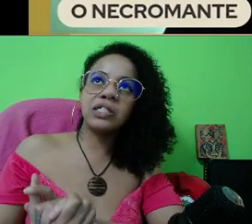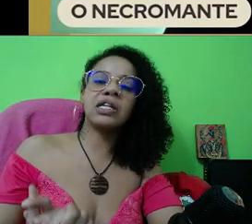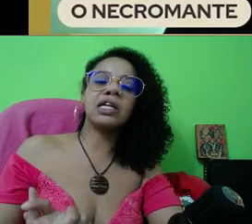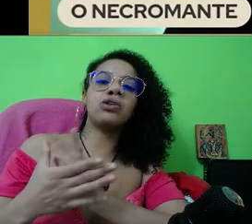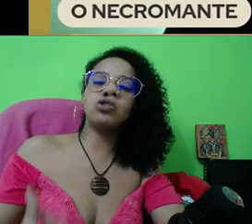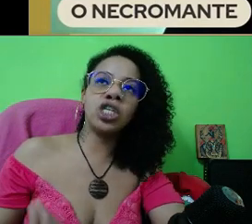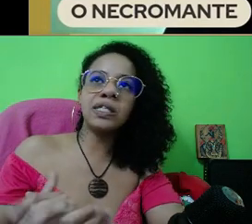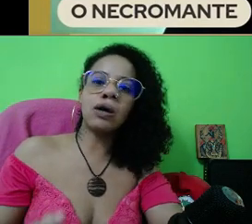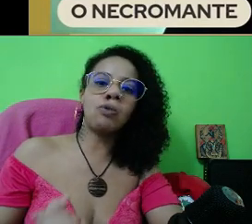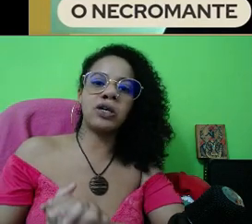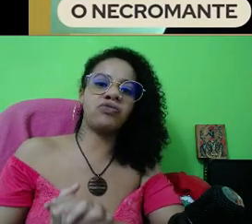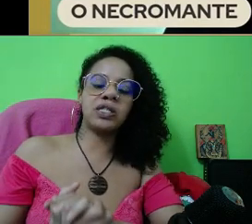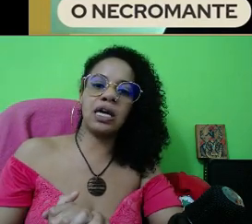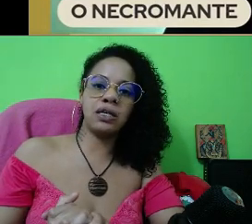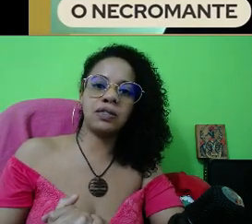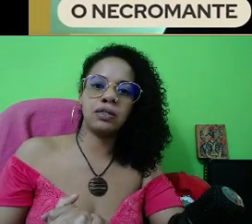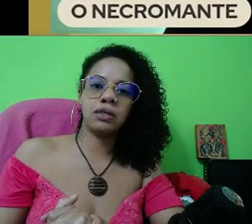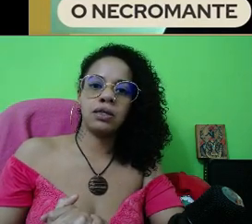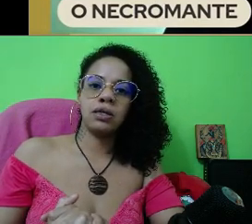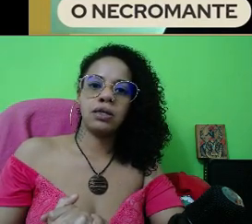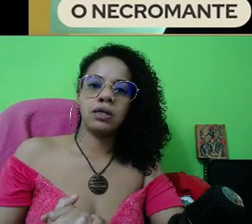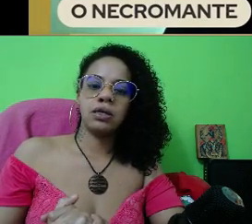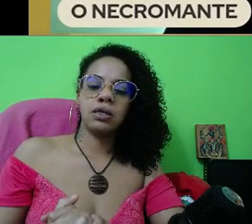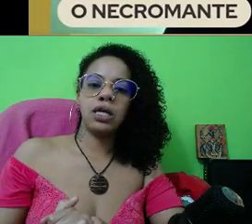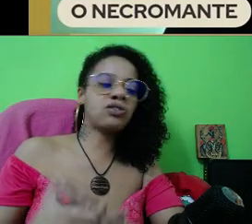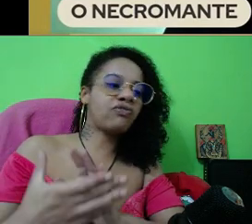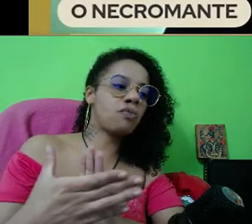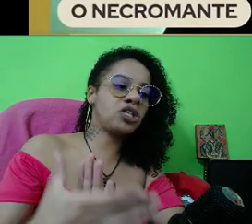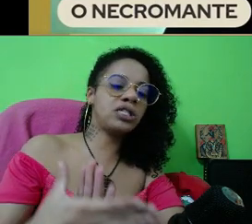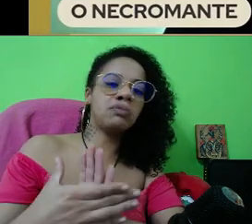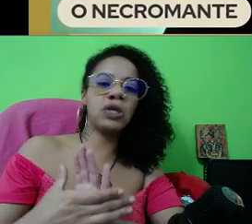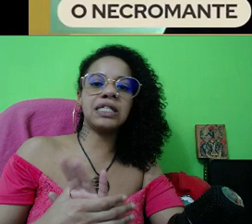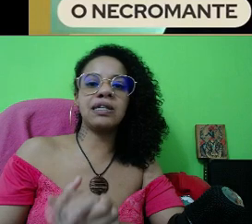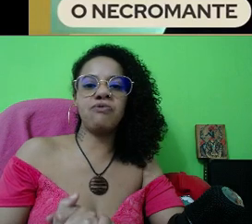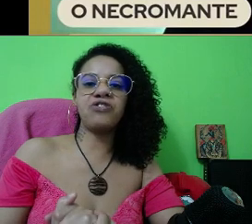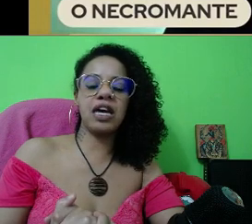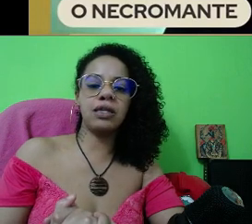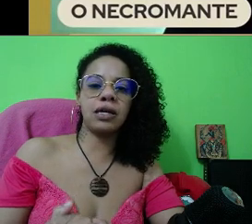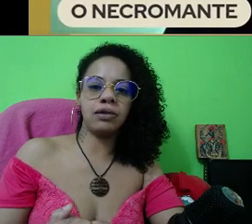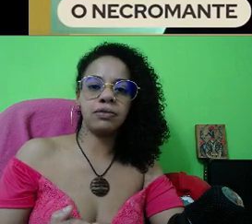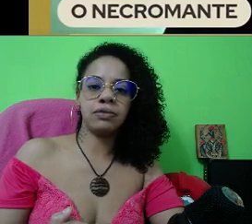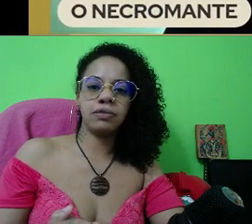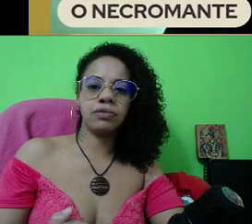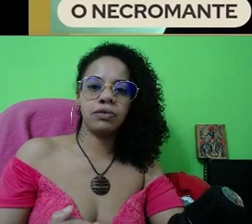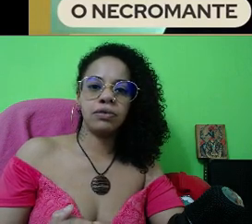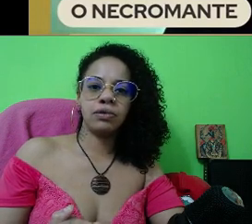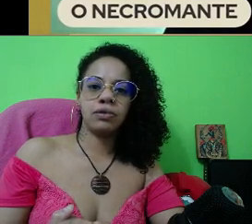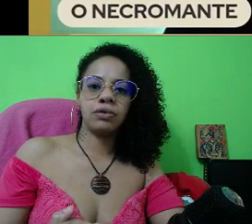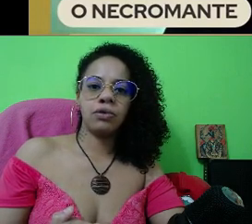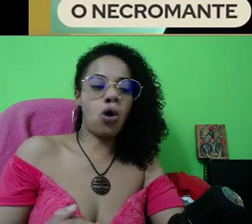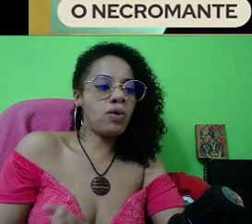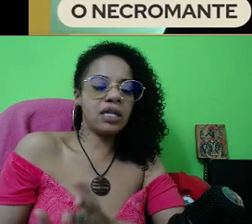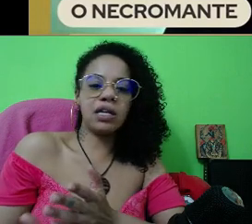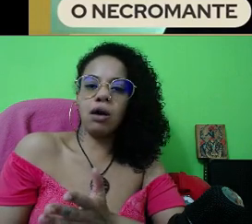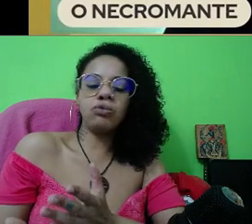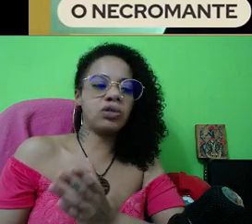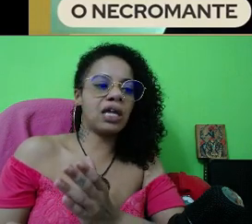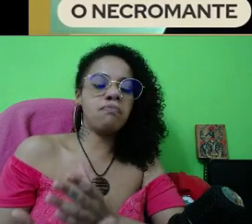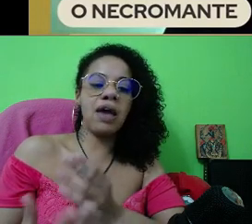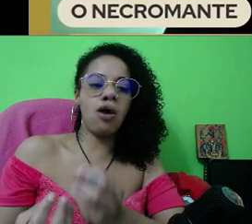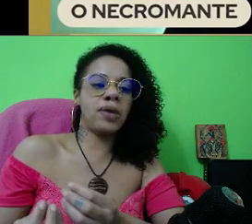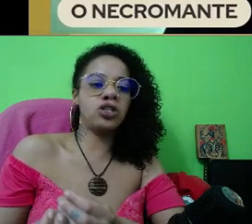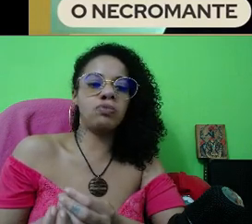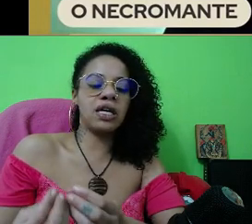anarquistas eu não disse que a culpa é de vocês Isso foi uma dissimulação feita ou então